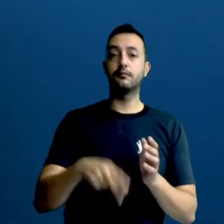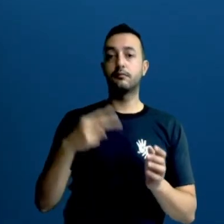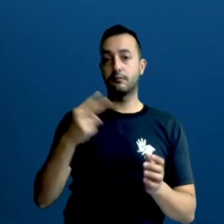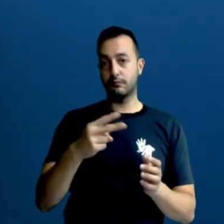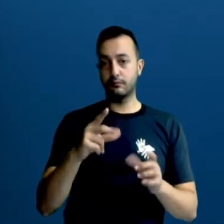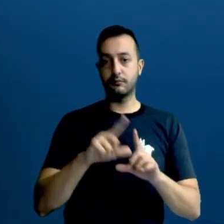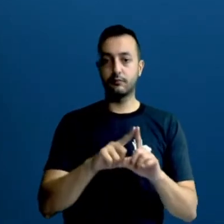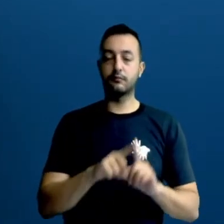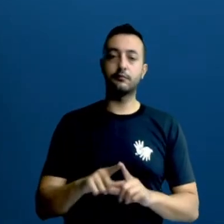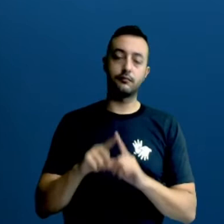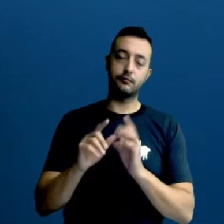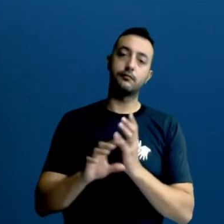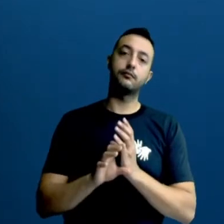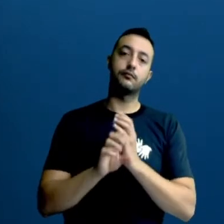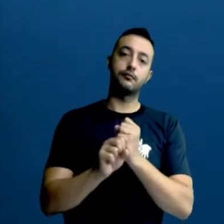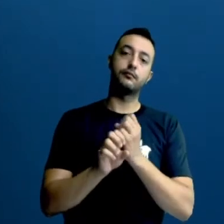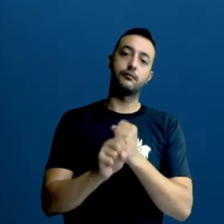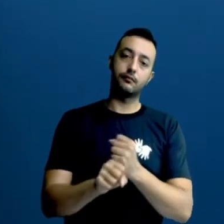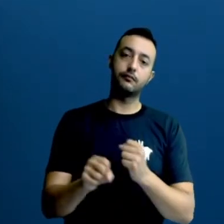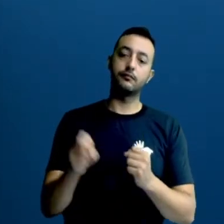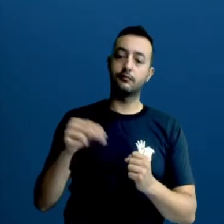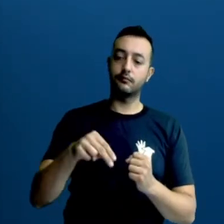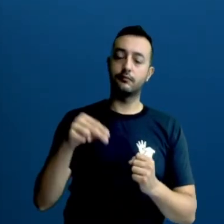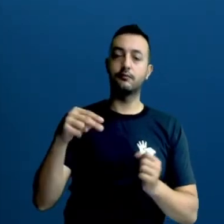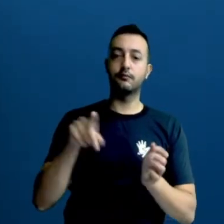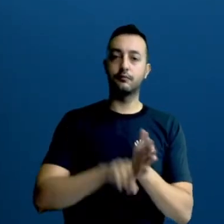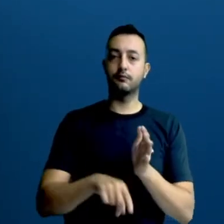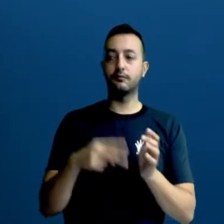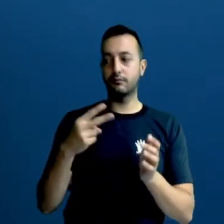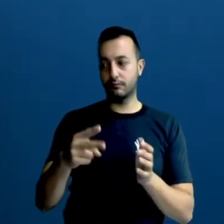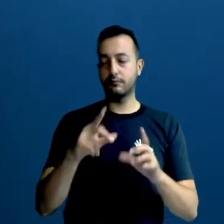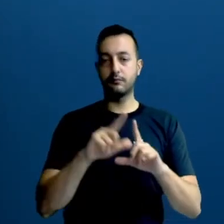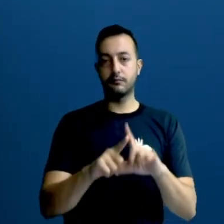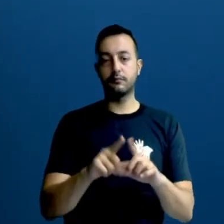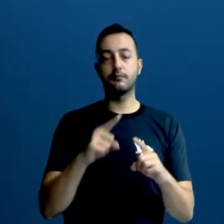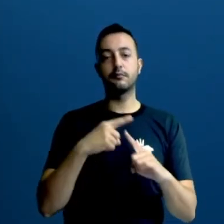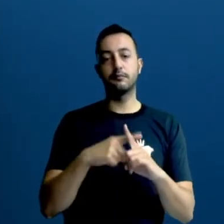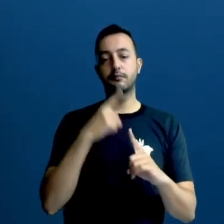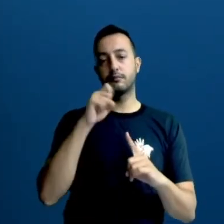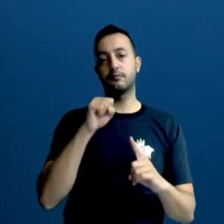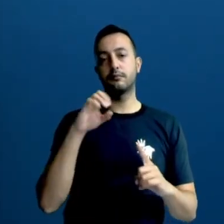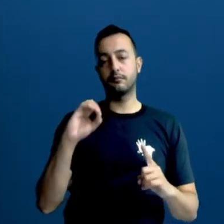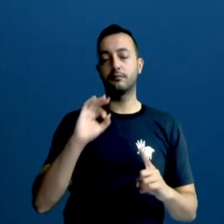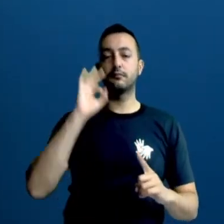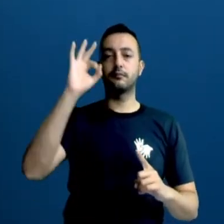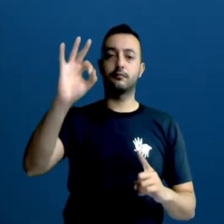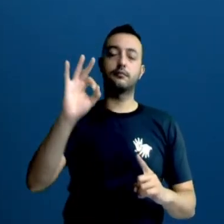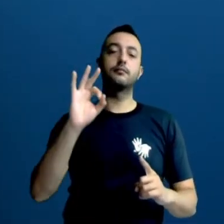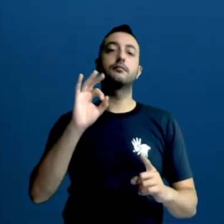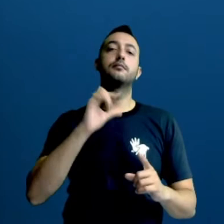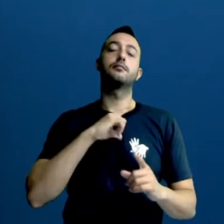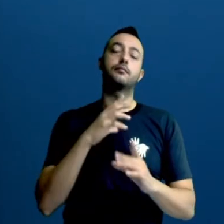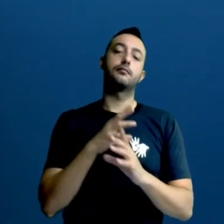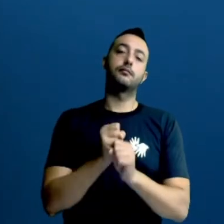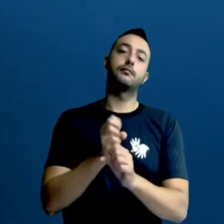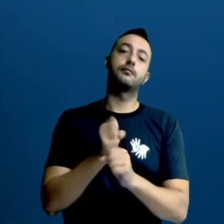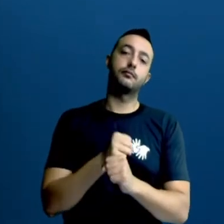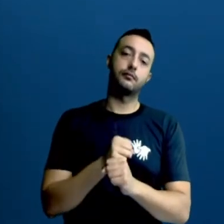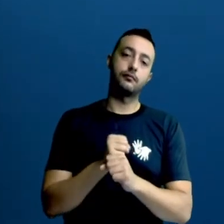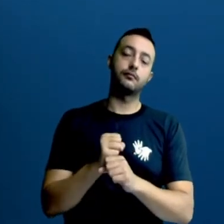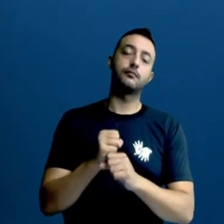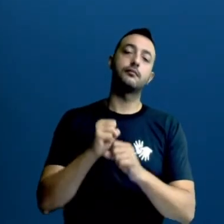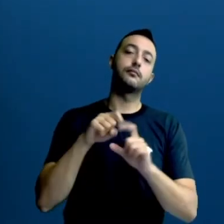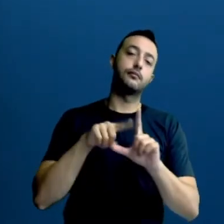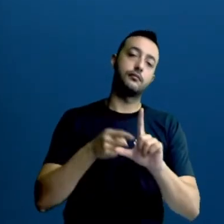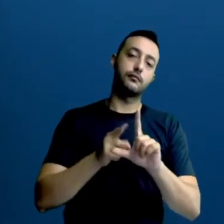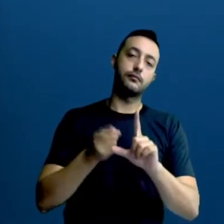triângulos. Então, ao todo, nós temos N menos 2 triângulos vezes 180 graus, que é a quantidade de ângulos de